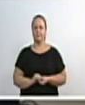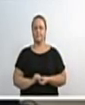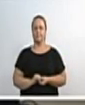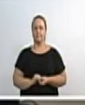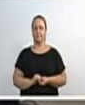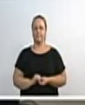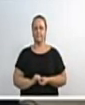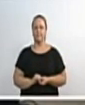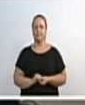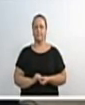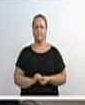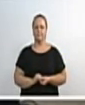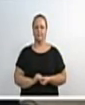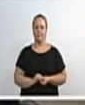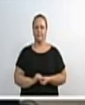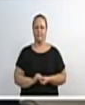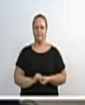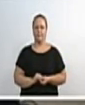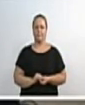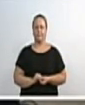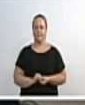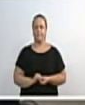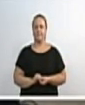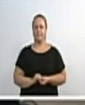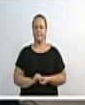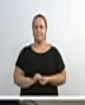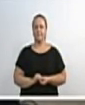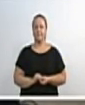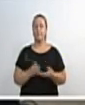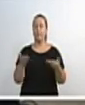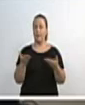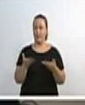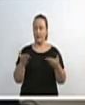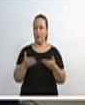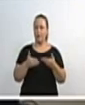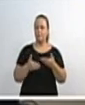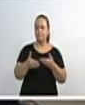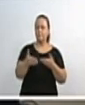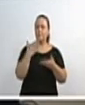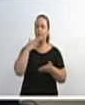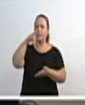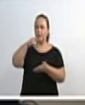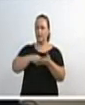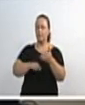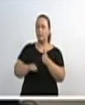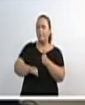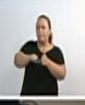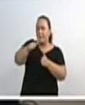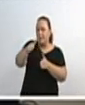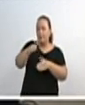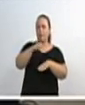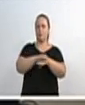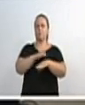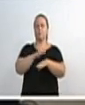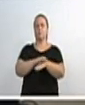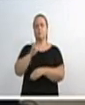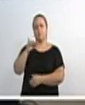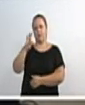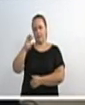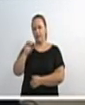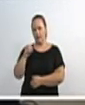né? Depois tem as moções. Ok. Então vamos ao primeiro requerimento de autoria do